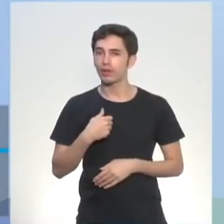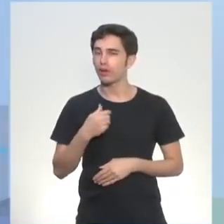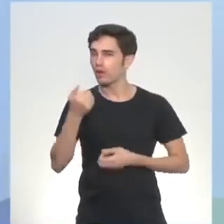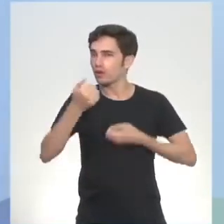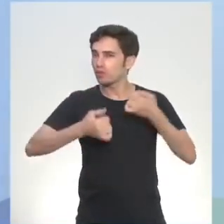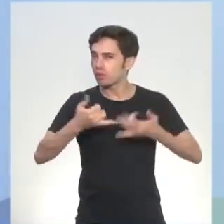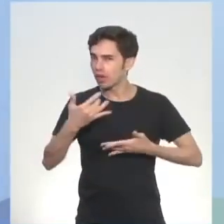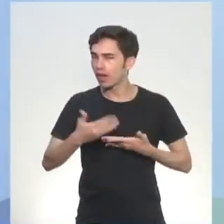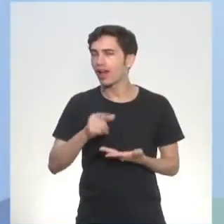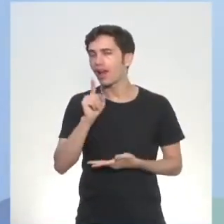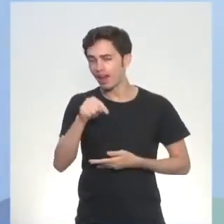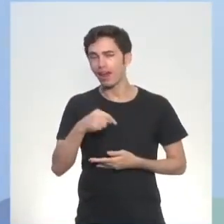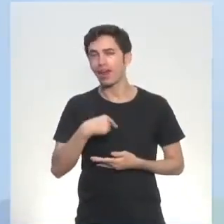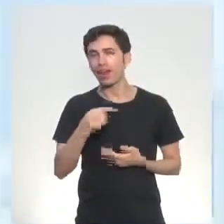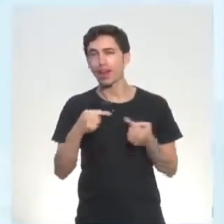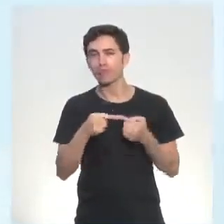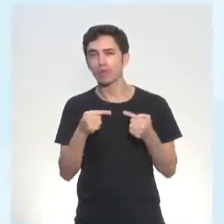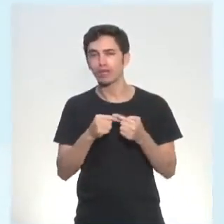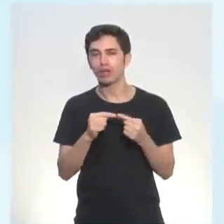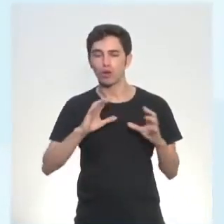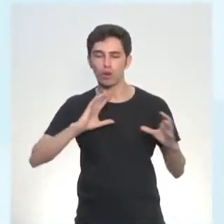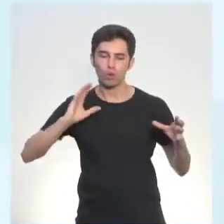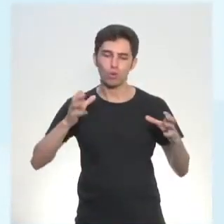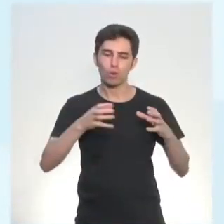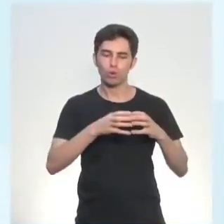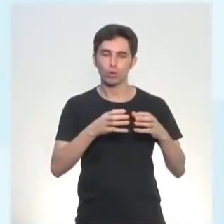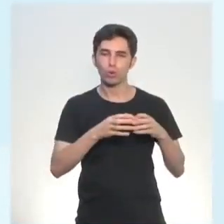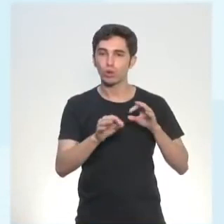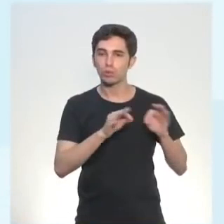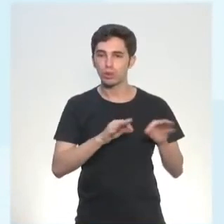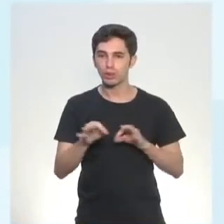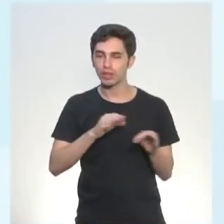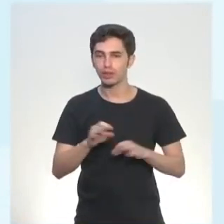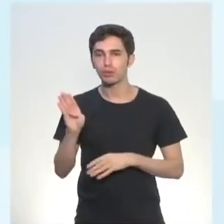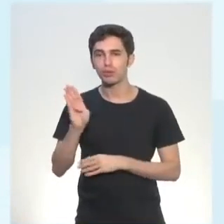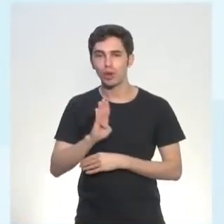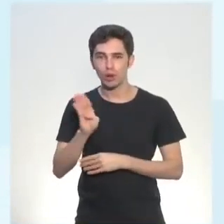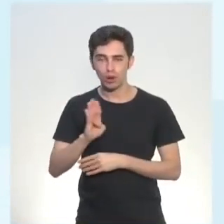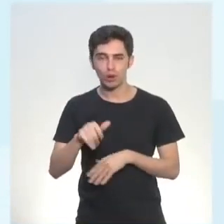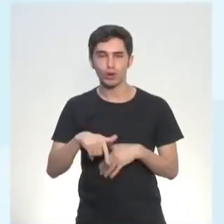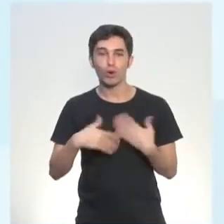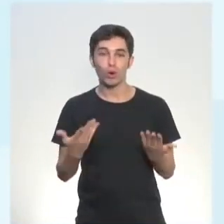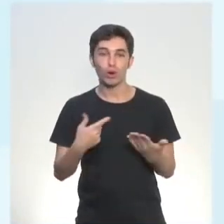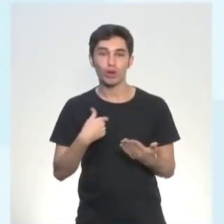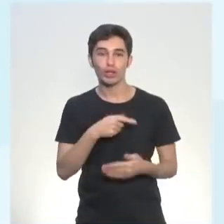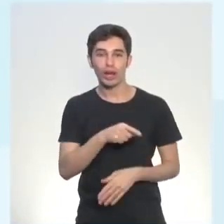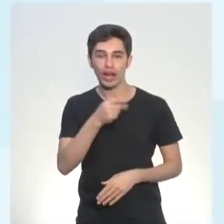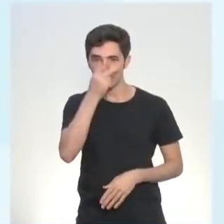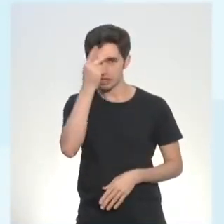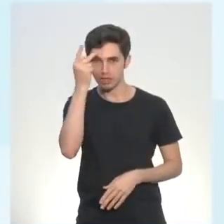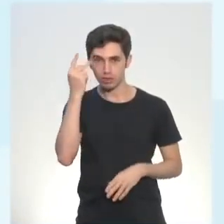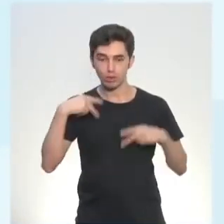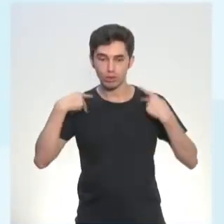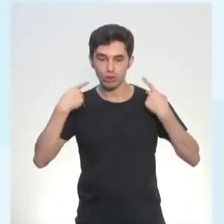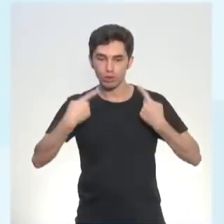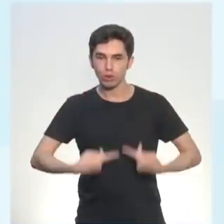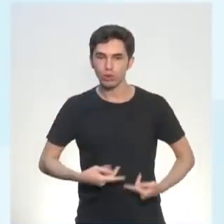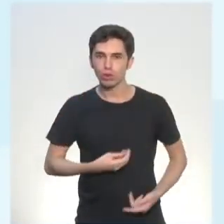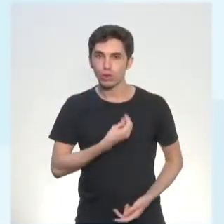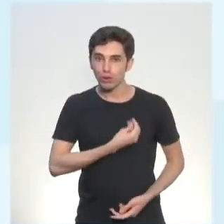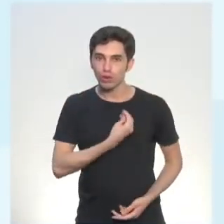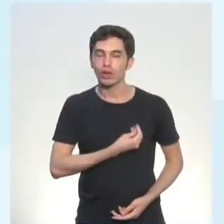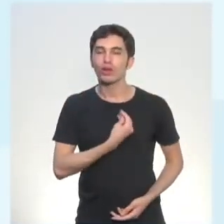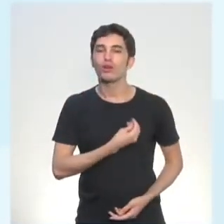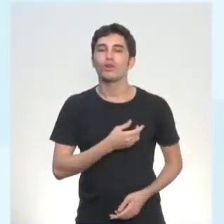só, hereditariedade é isso aí, é um conjunto então de processos biológicos onde os seres vivos recebem e transmitem as